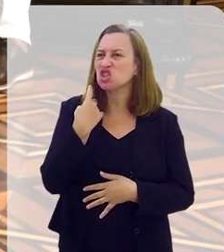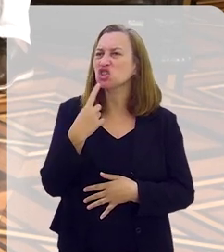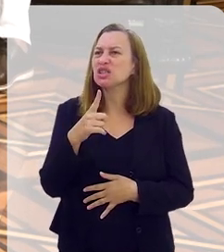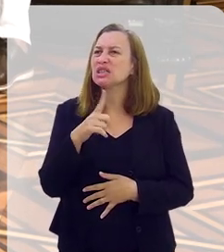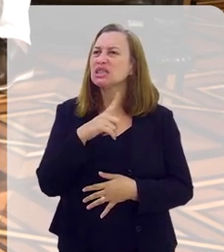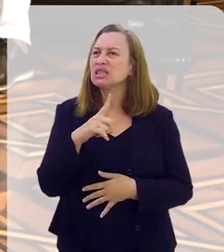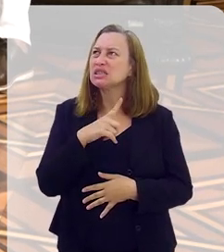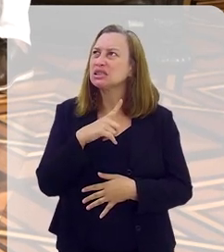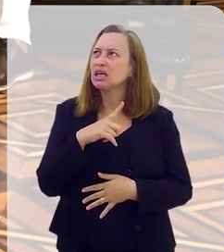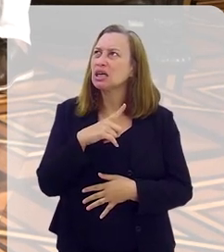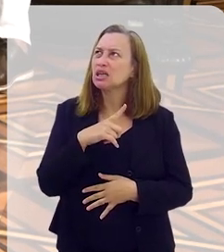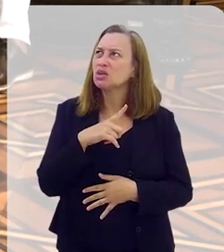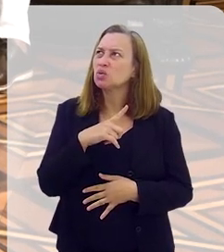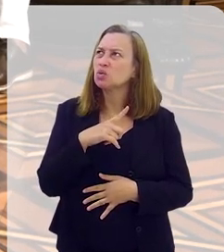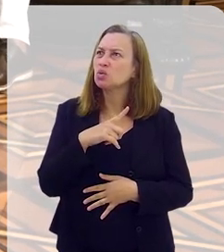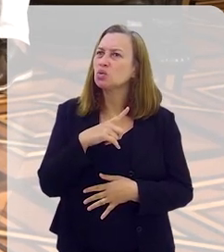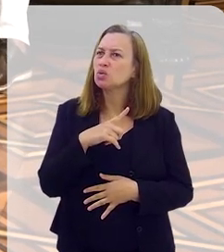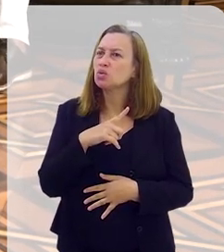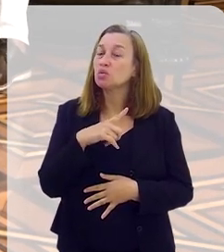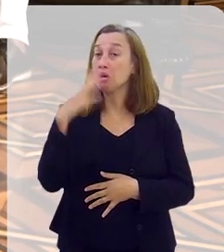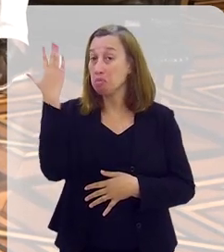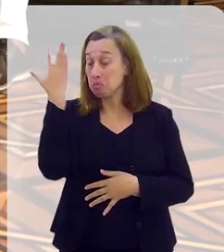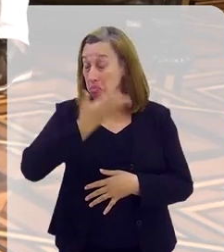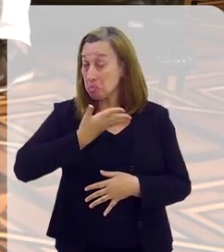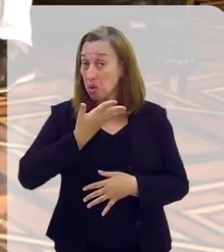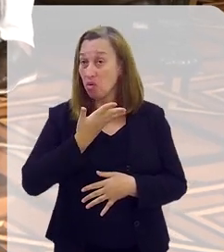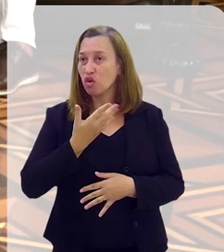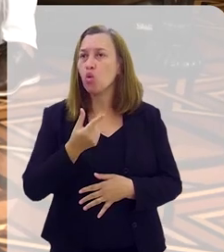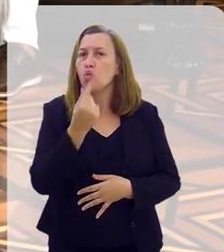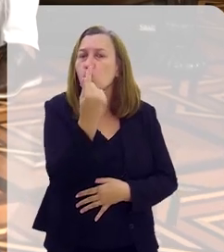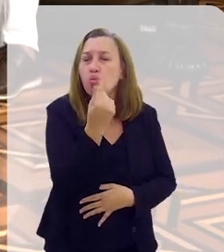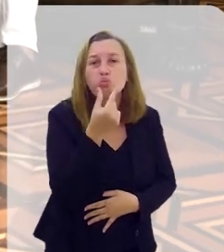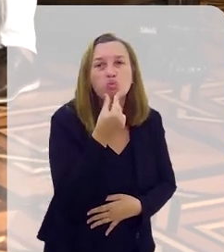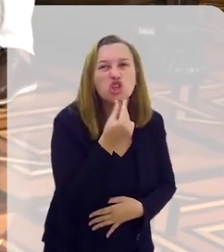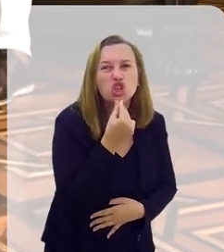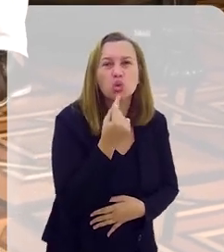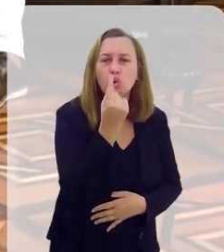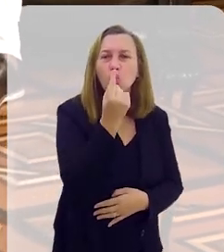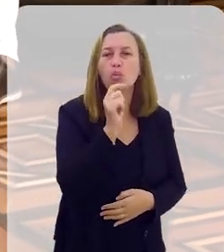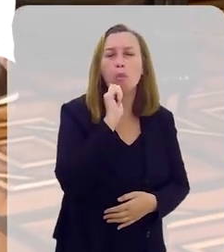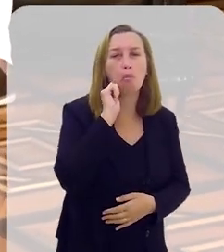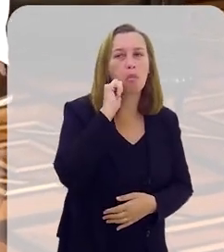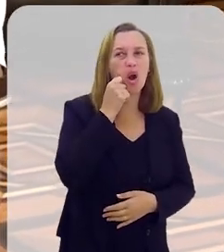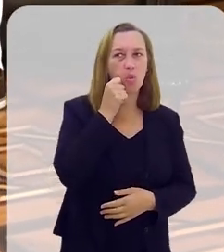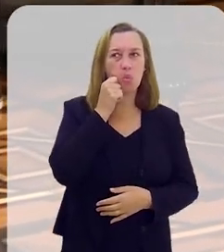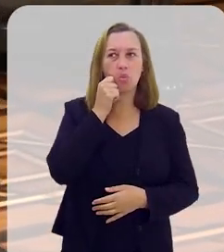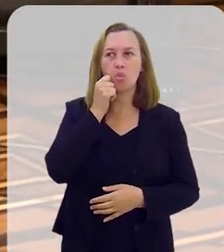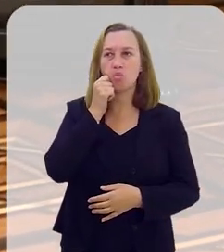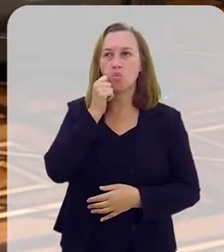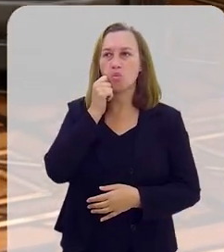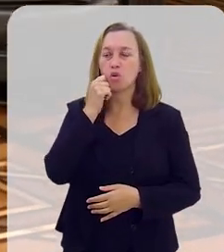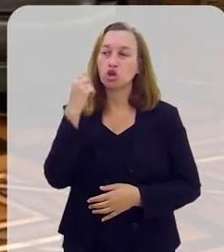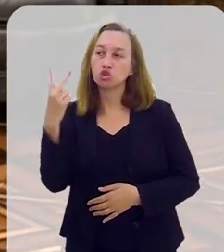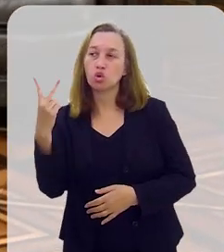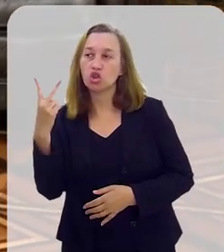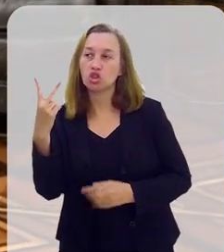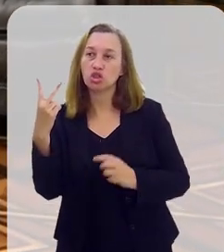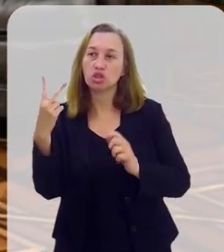ali tem aí um Improvável terrível né um menino com pão